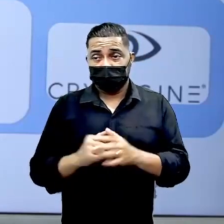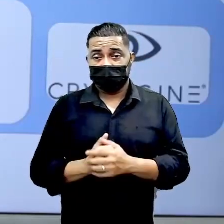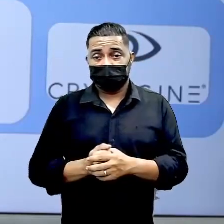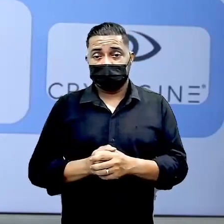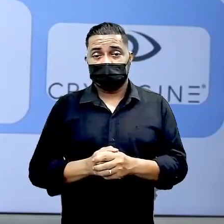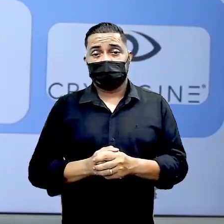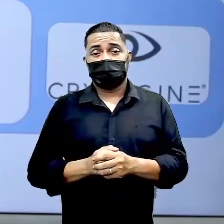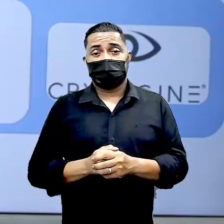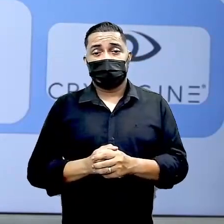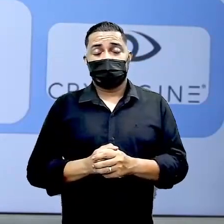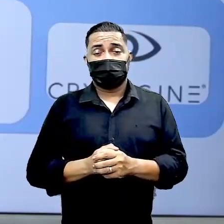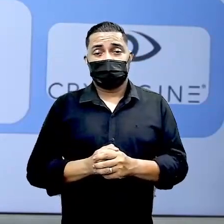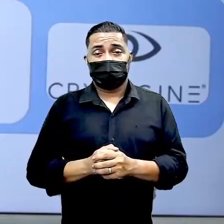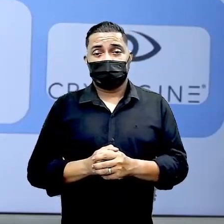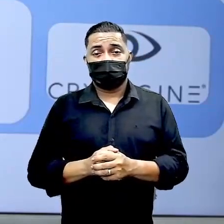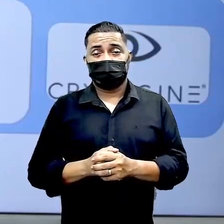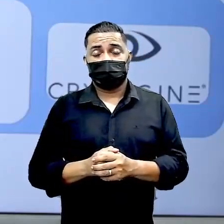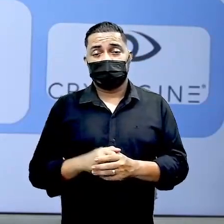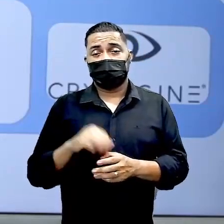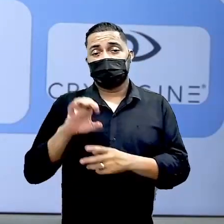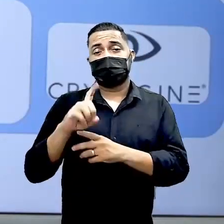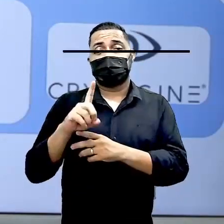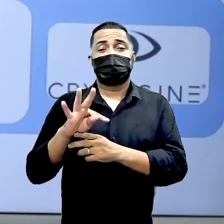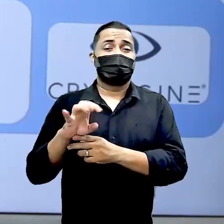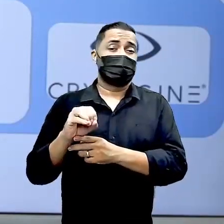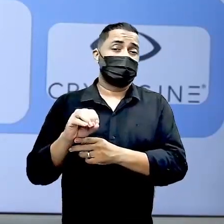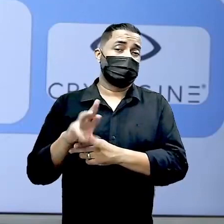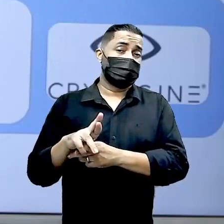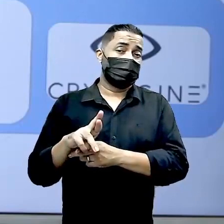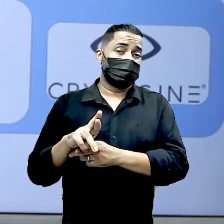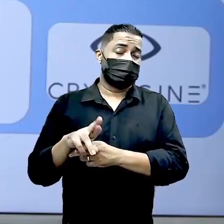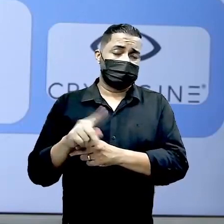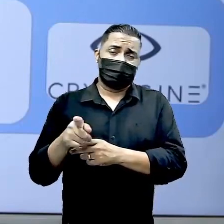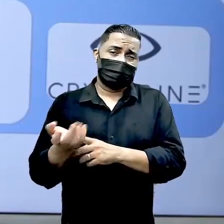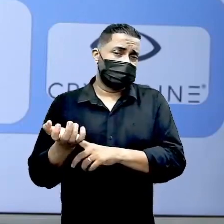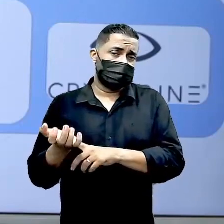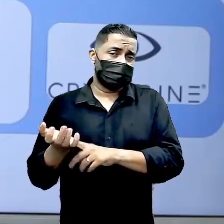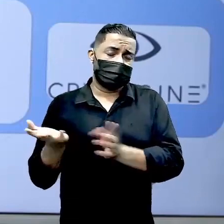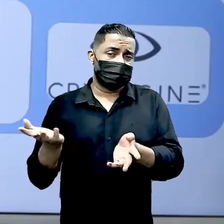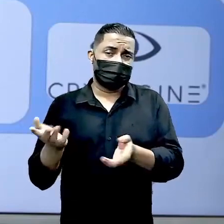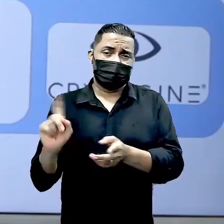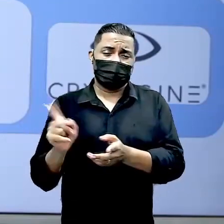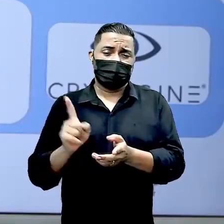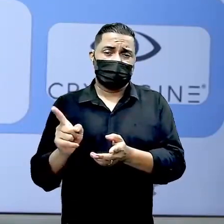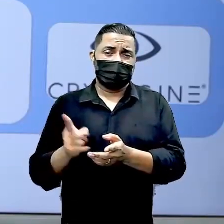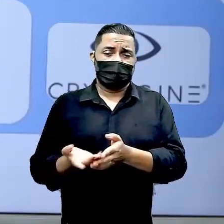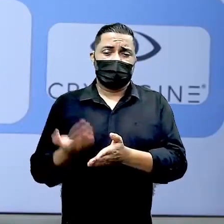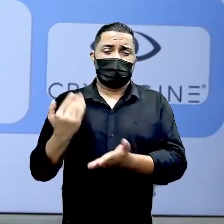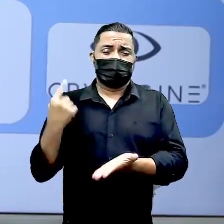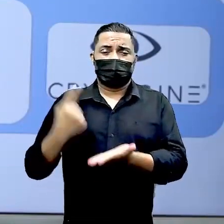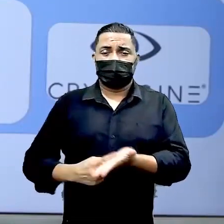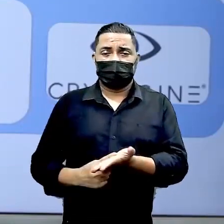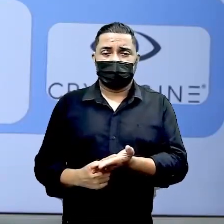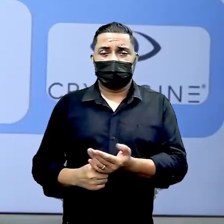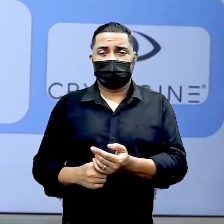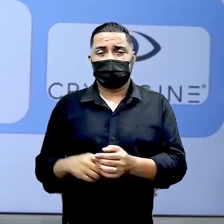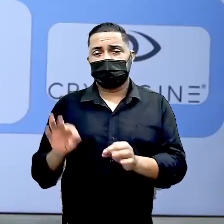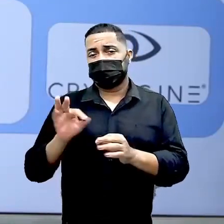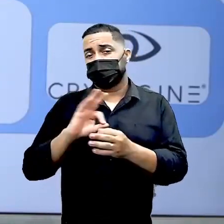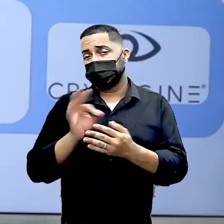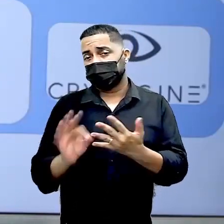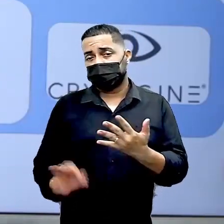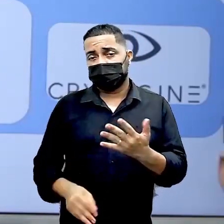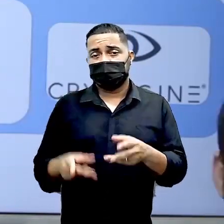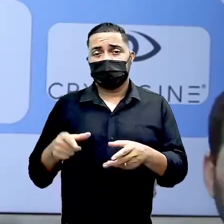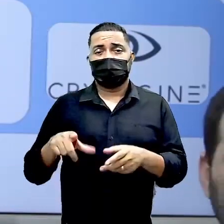o editor que você quer, certo? Ele não é um pré-requisito. Você vai lá nas configurações e escolhe o